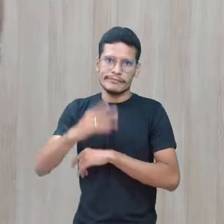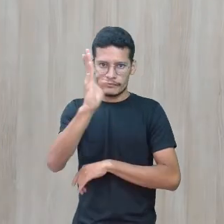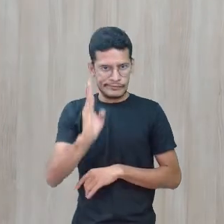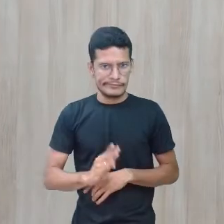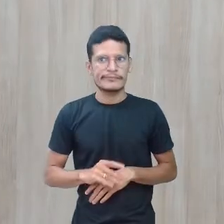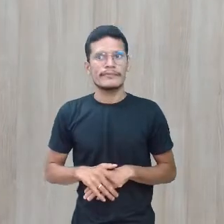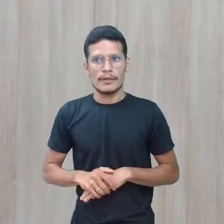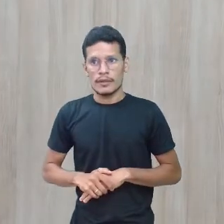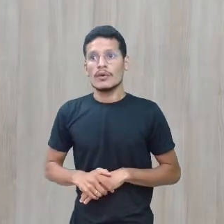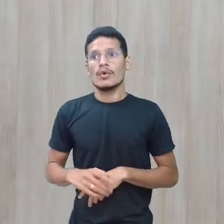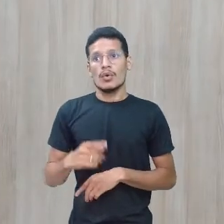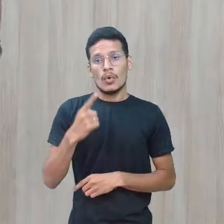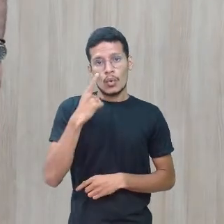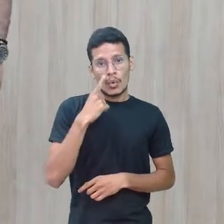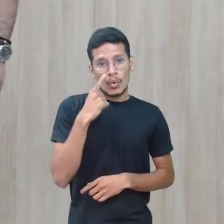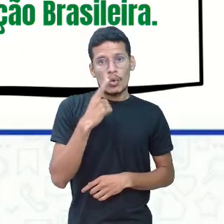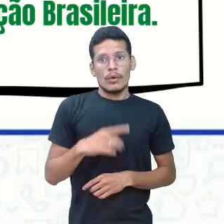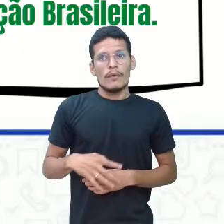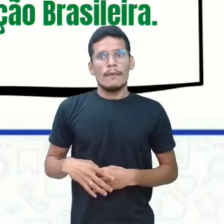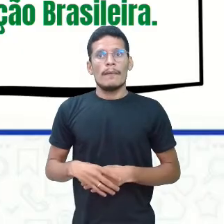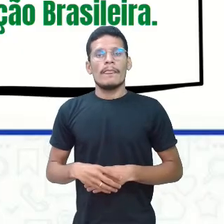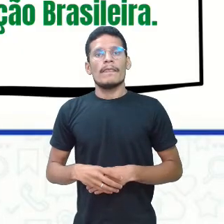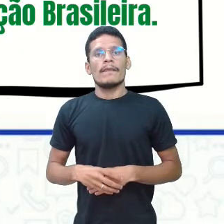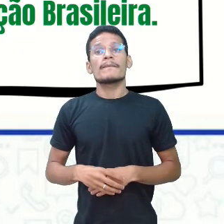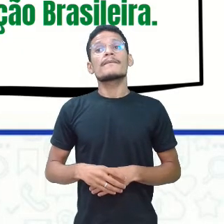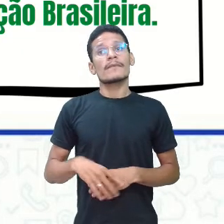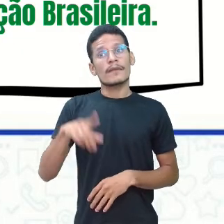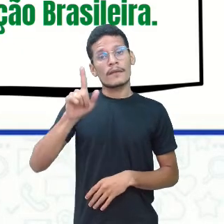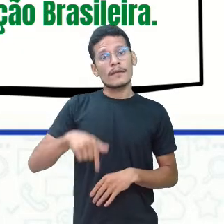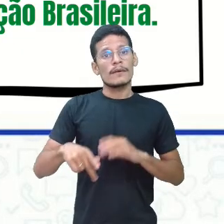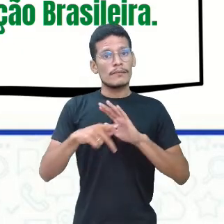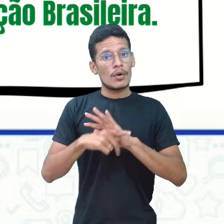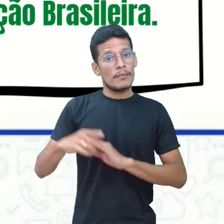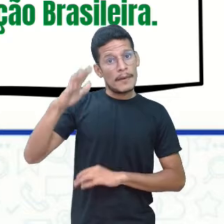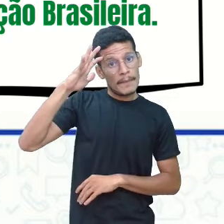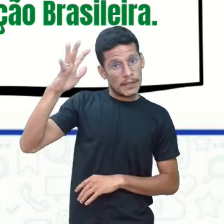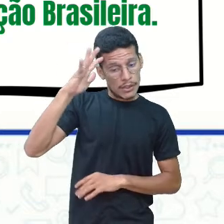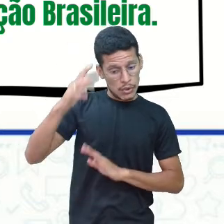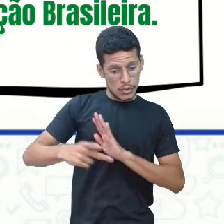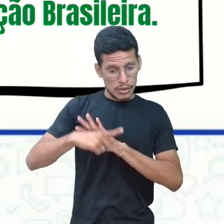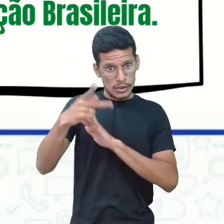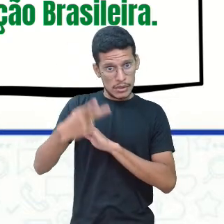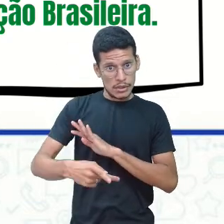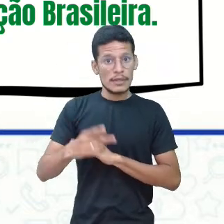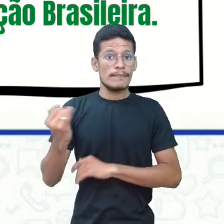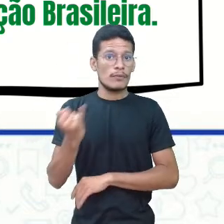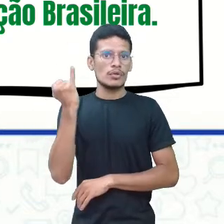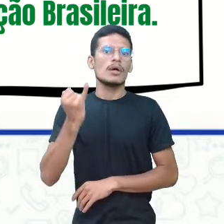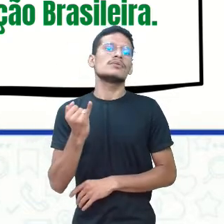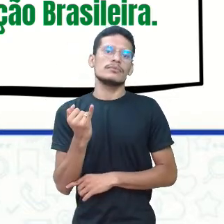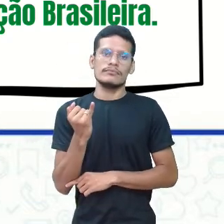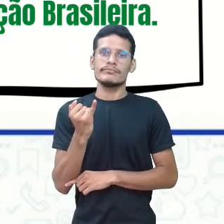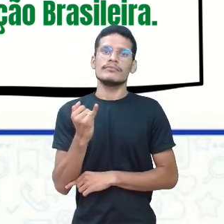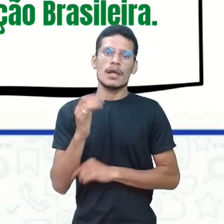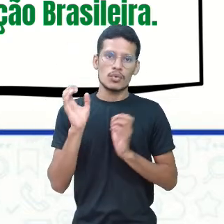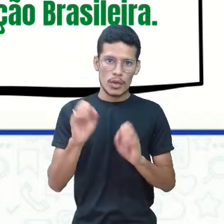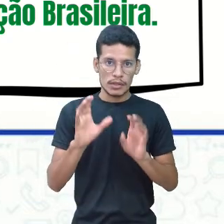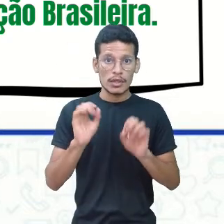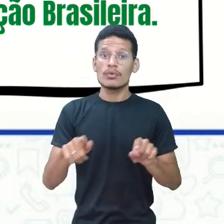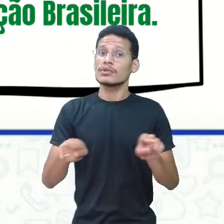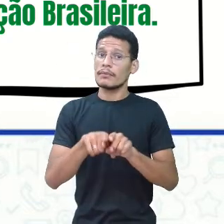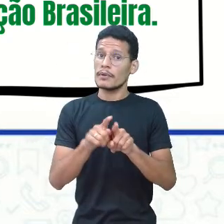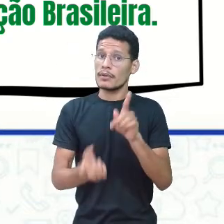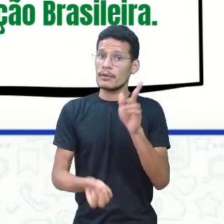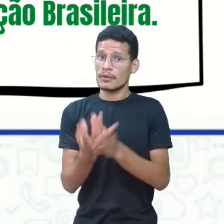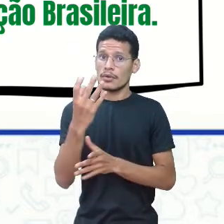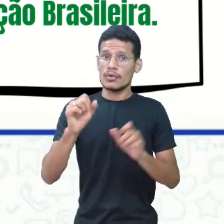Brasil. Então, ele é um dos pensadores mais importantes da educação, desenvolveu um